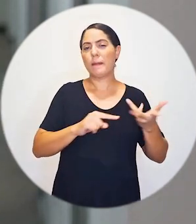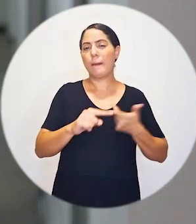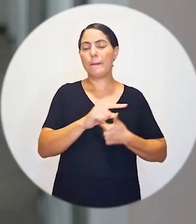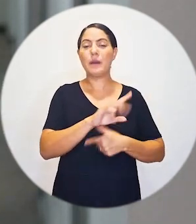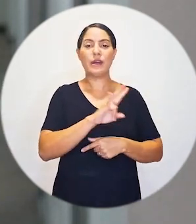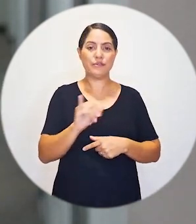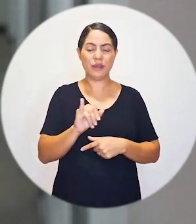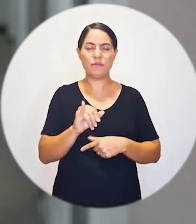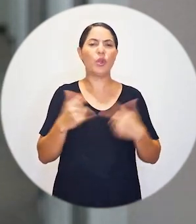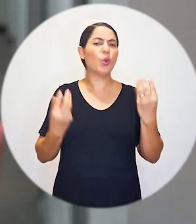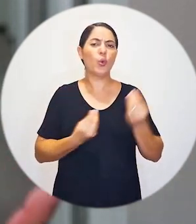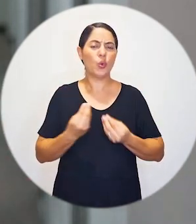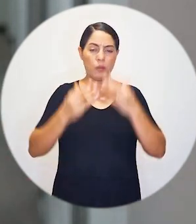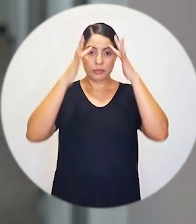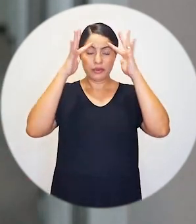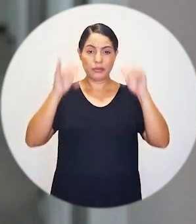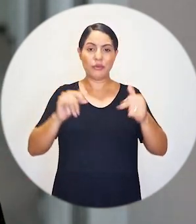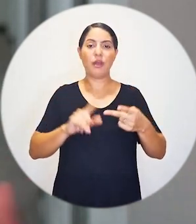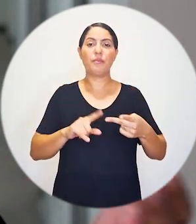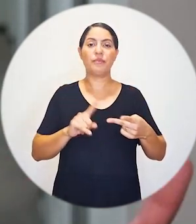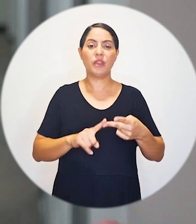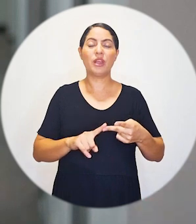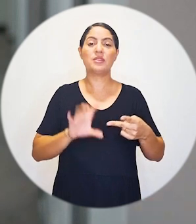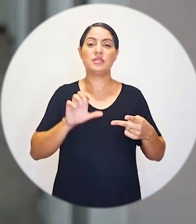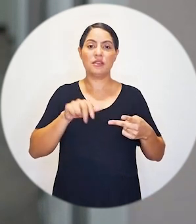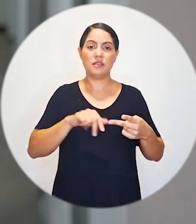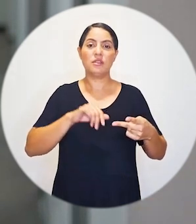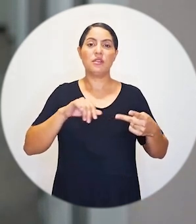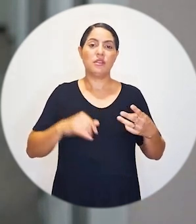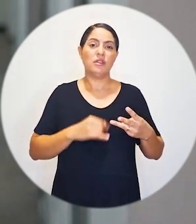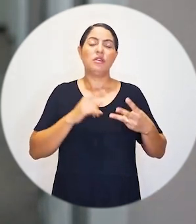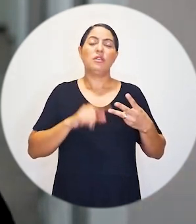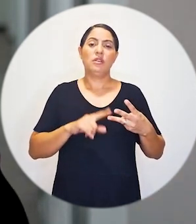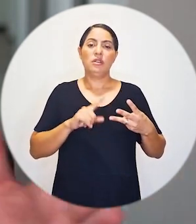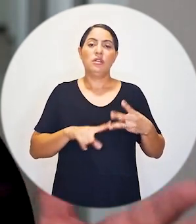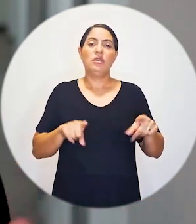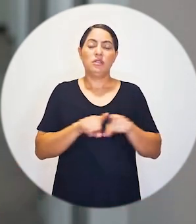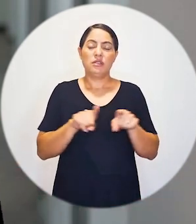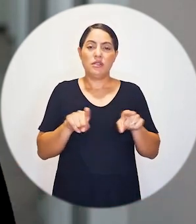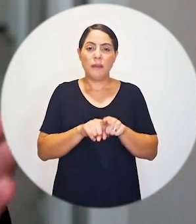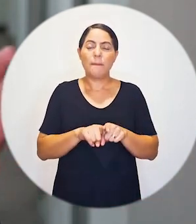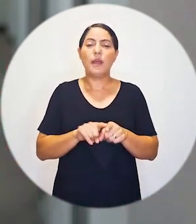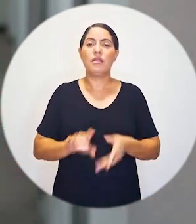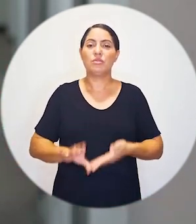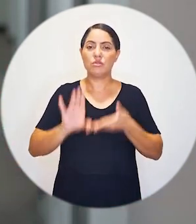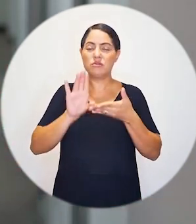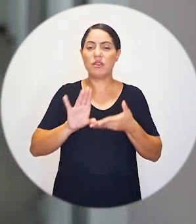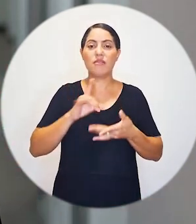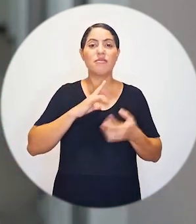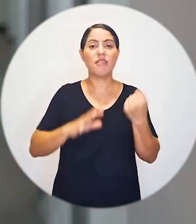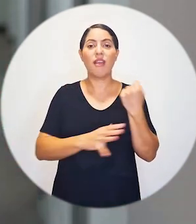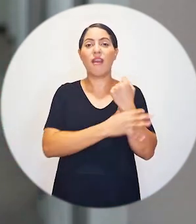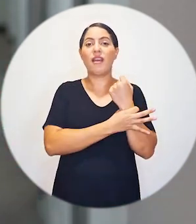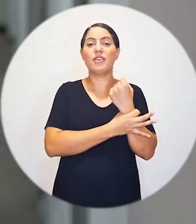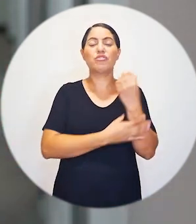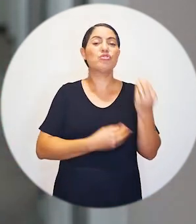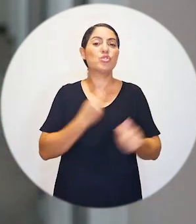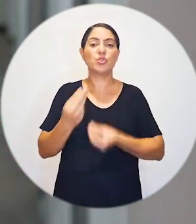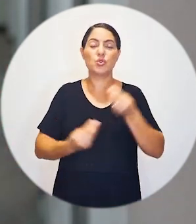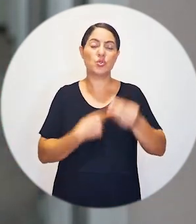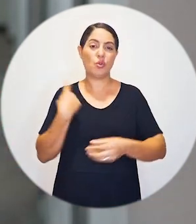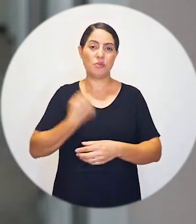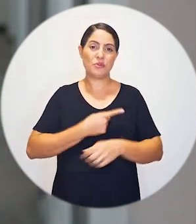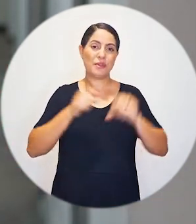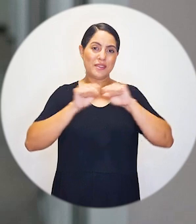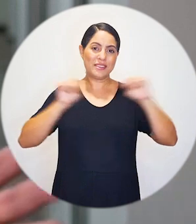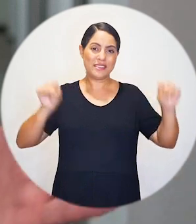Conselho Nacional de Justiça, aos tribunais e também ao Congresso Nacional para, justamente, com este controle, garantir que o nosso